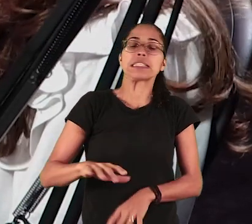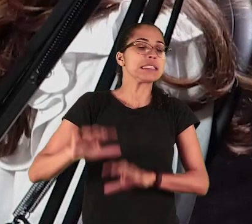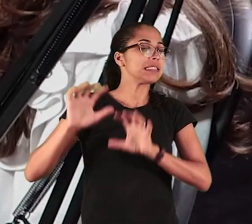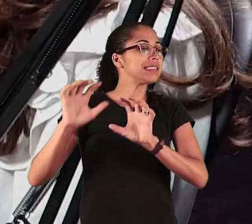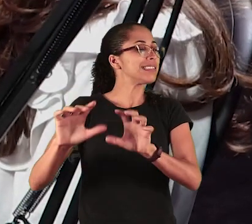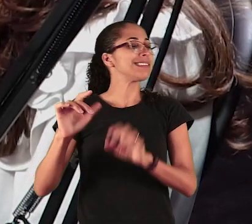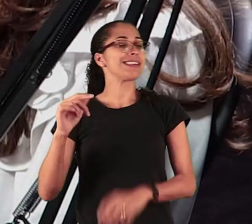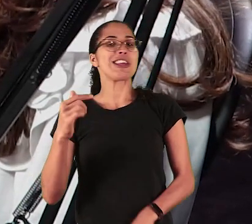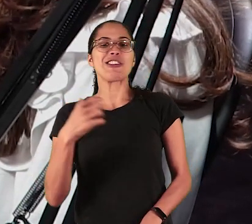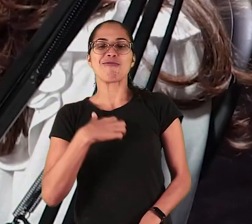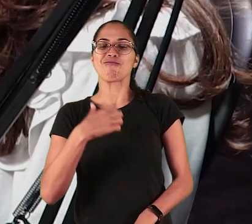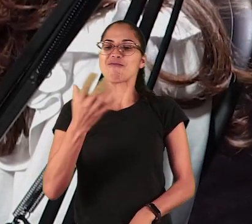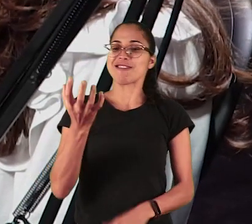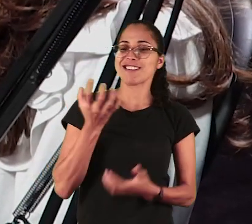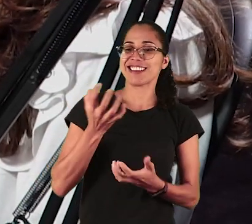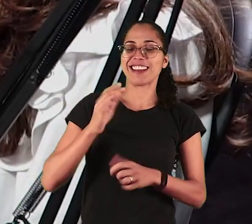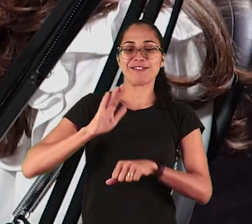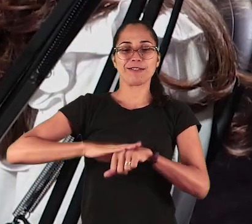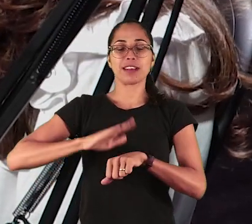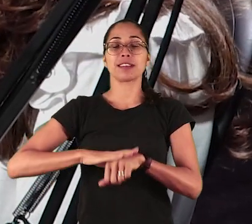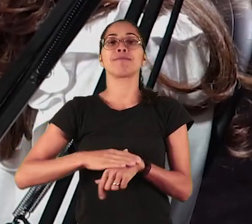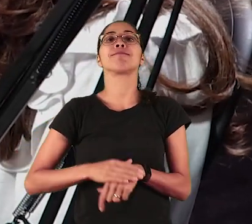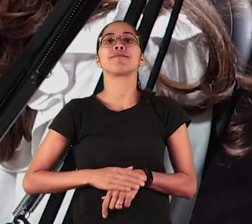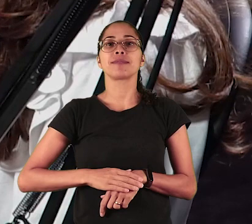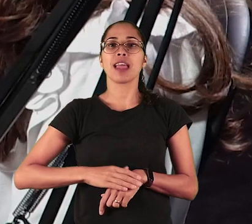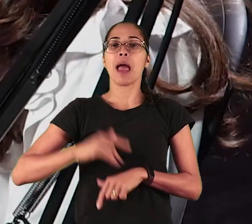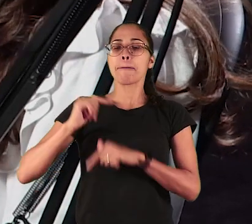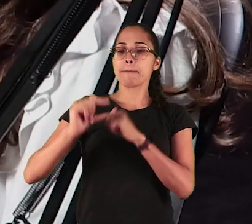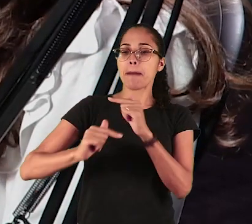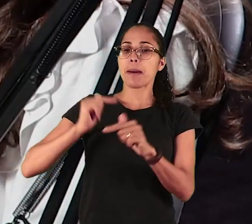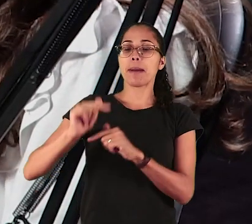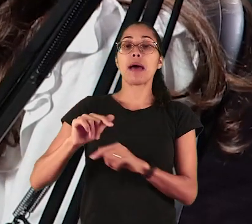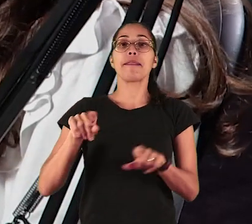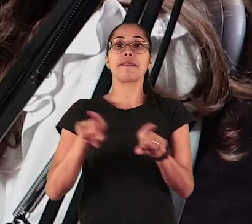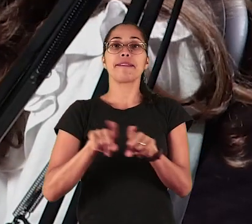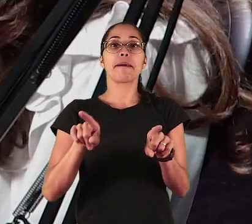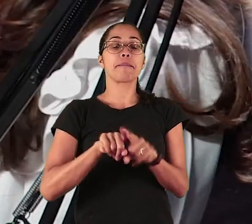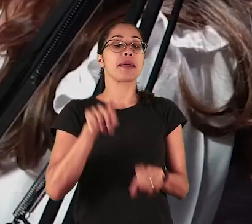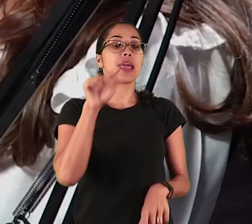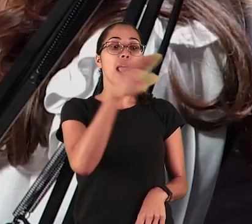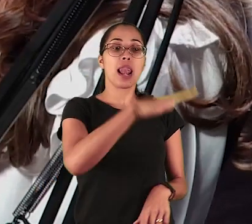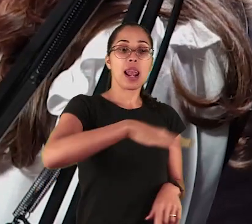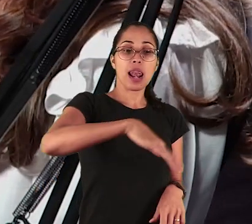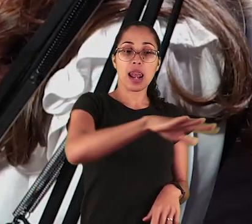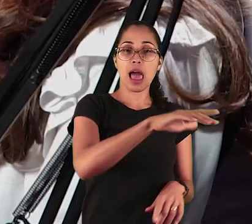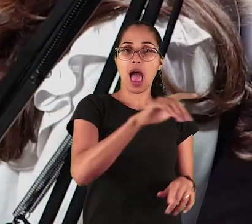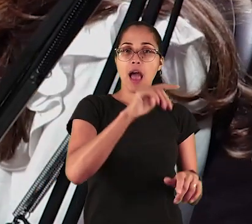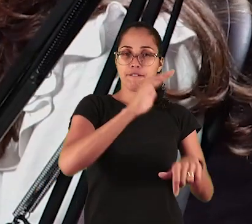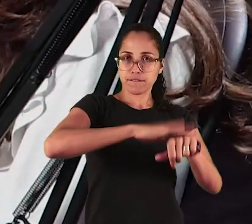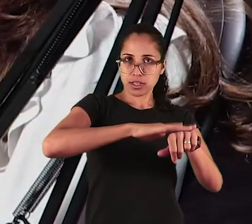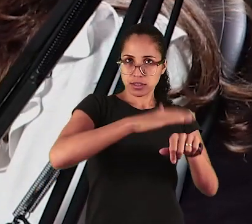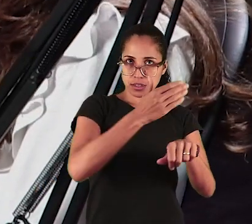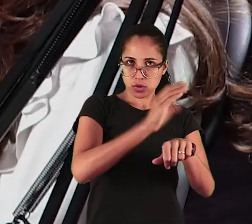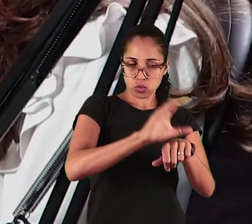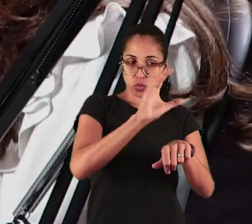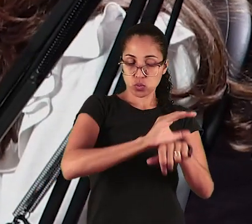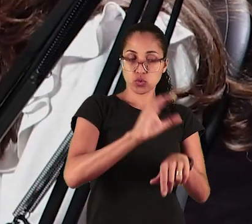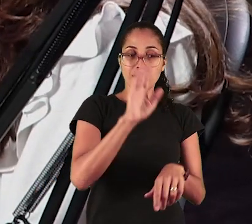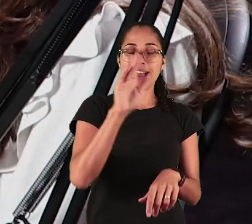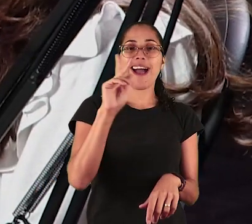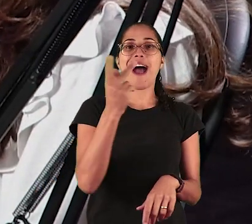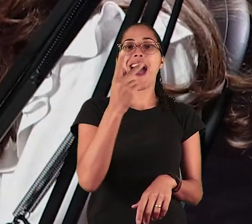terminei é isso que eu quero fazer E aí comecei a fazer meu summer no HSBC em Eminem e falei assim